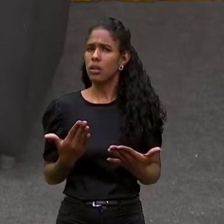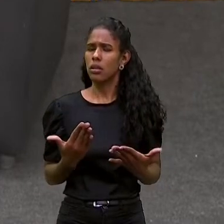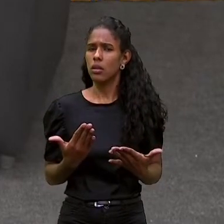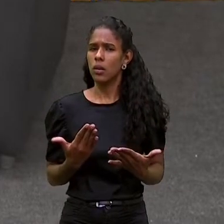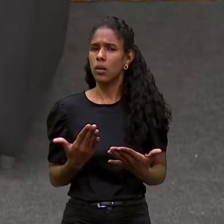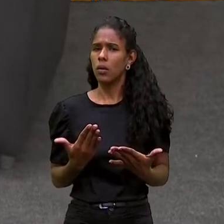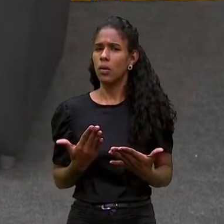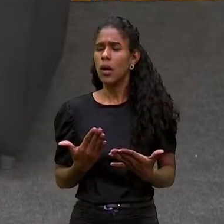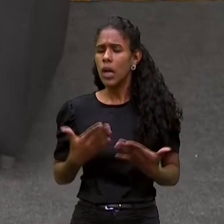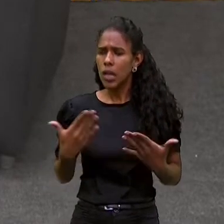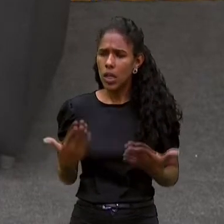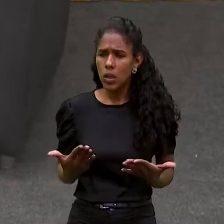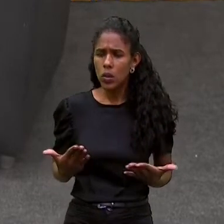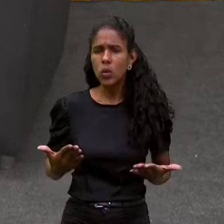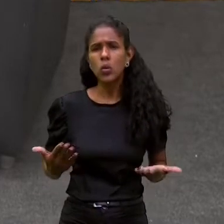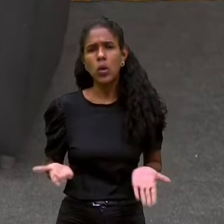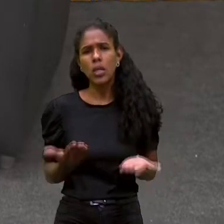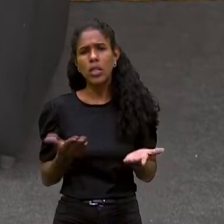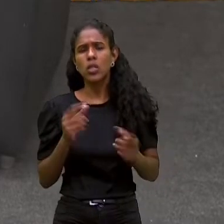livros,